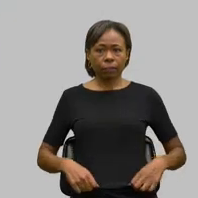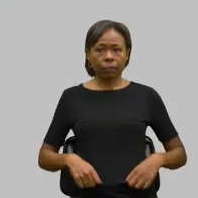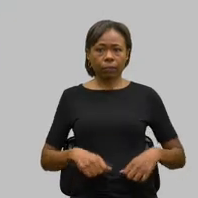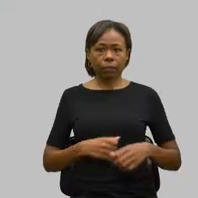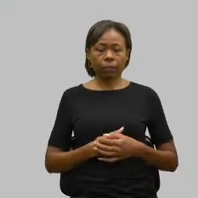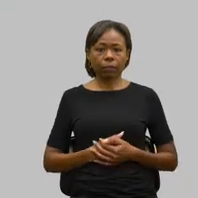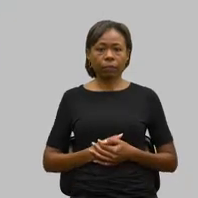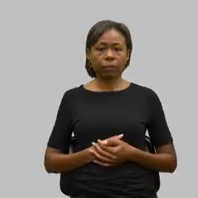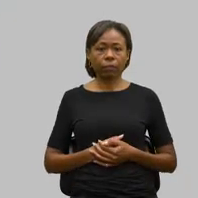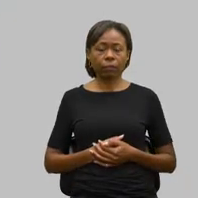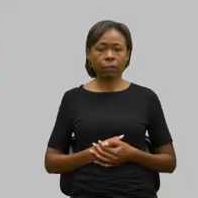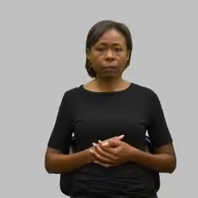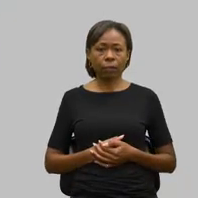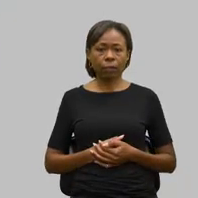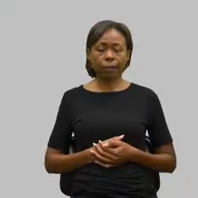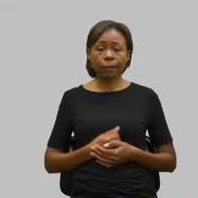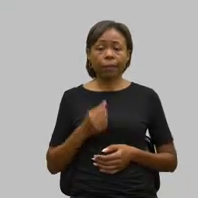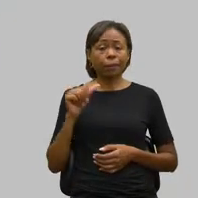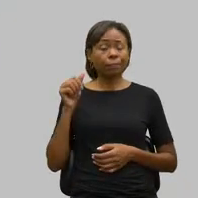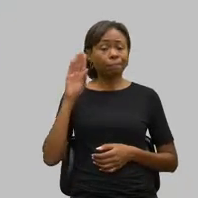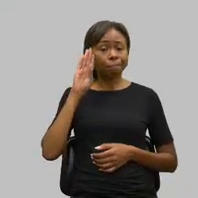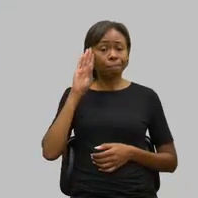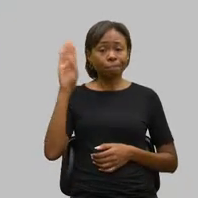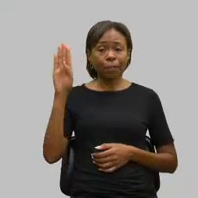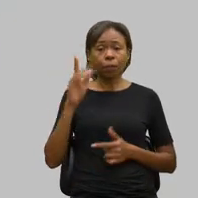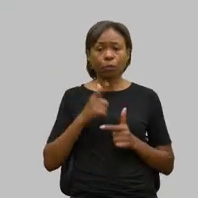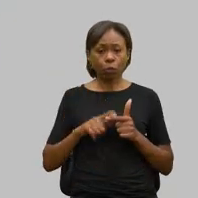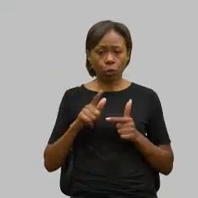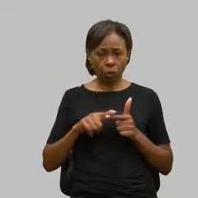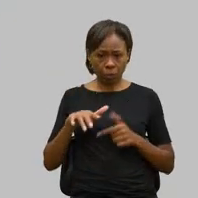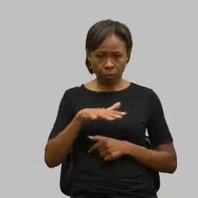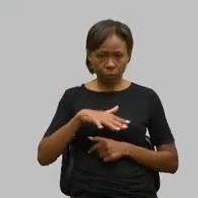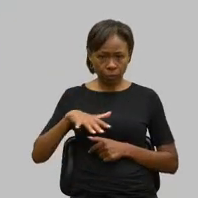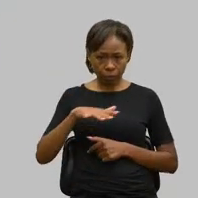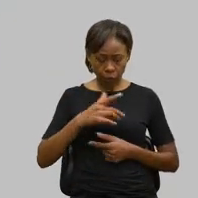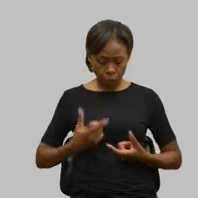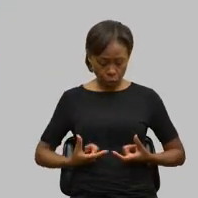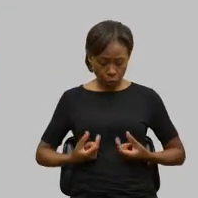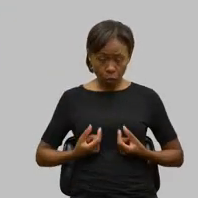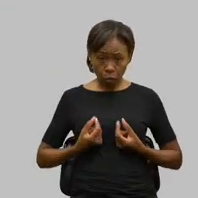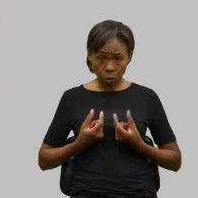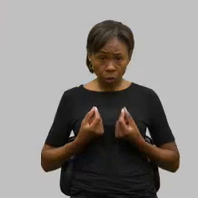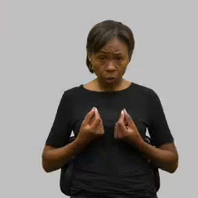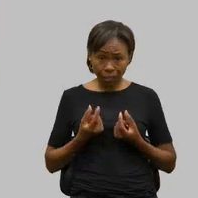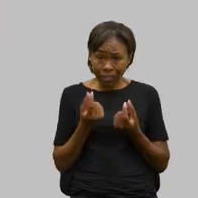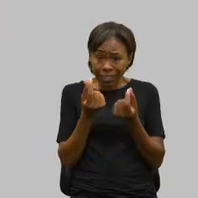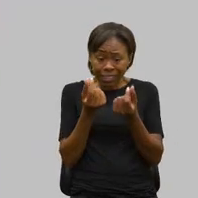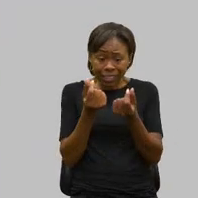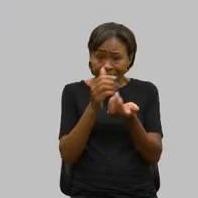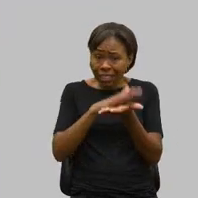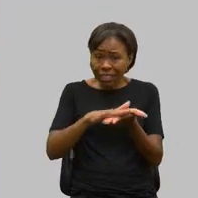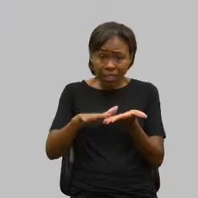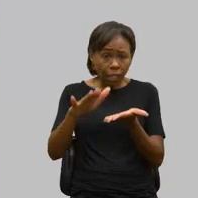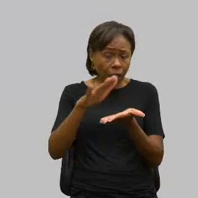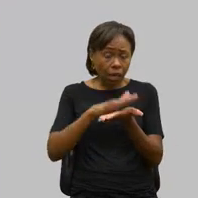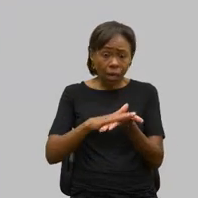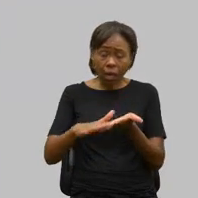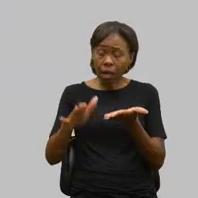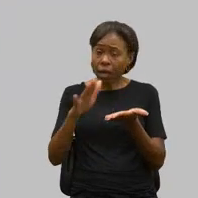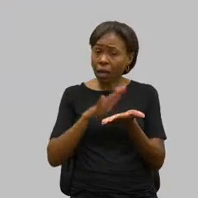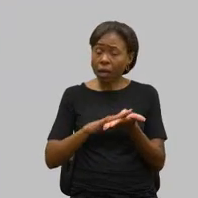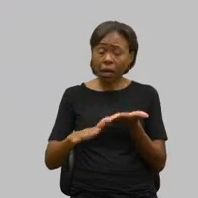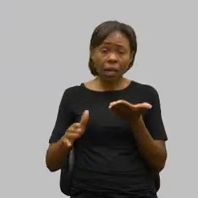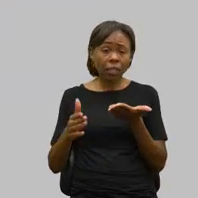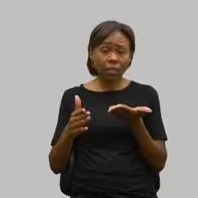Porque o grande problema da oncologia é que gasta dinheiro demais com